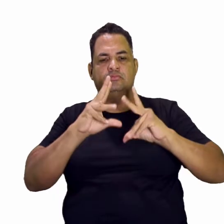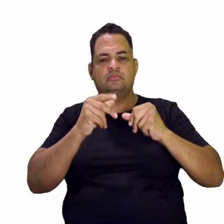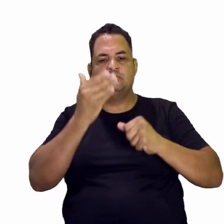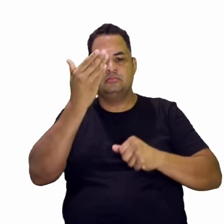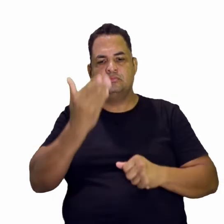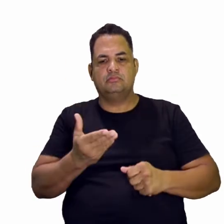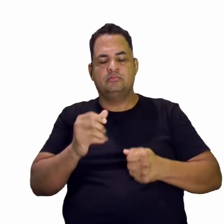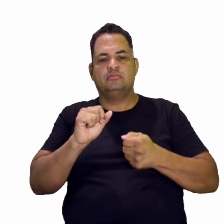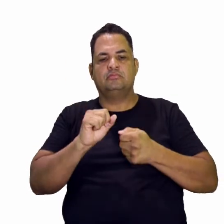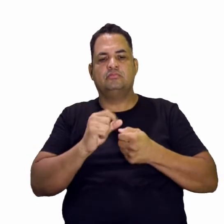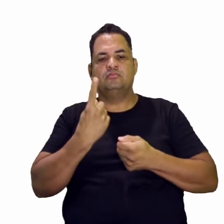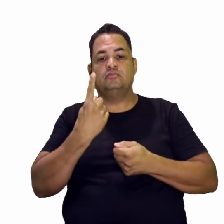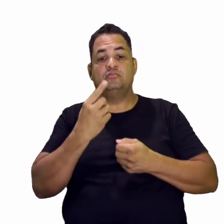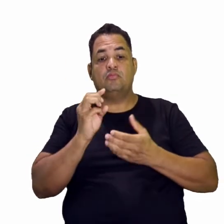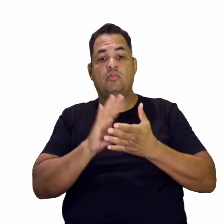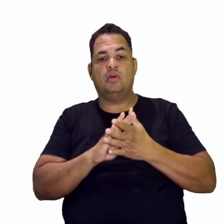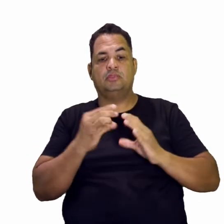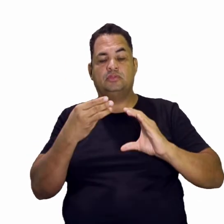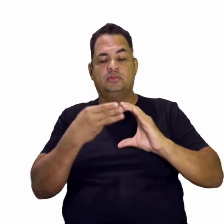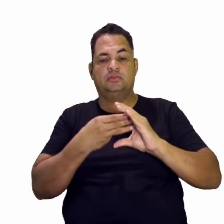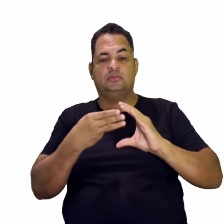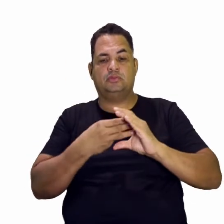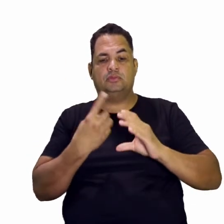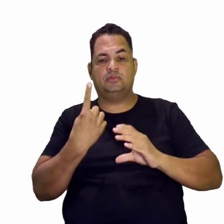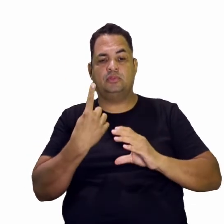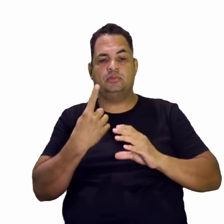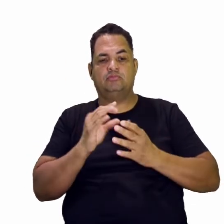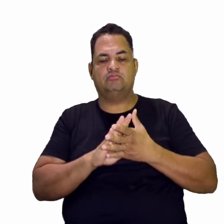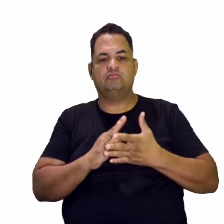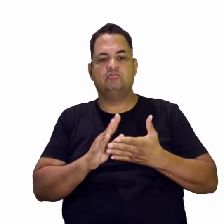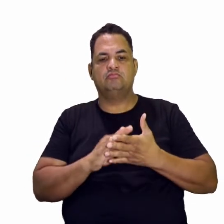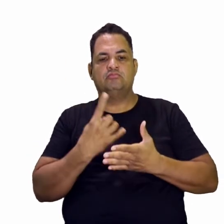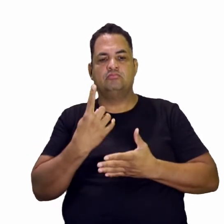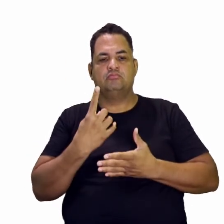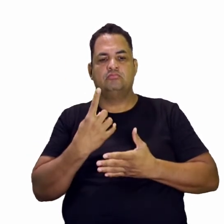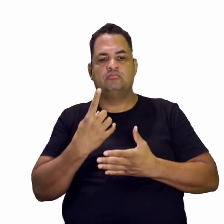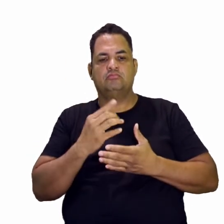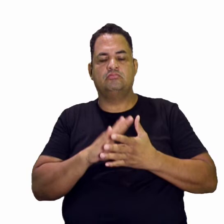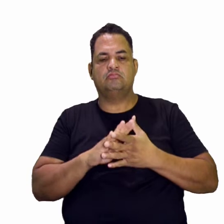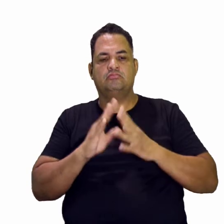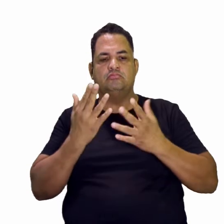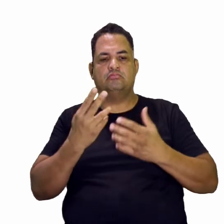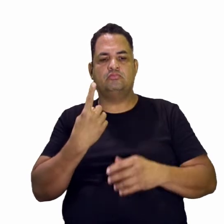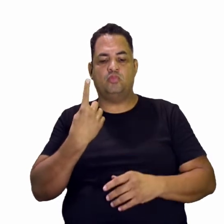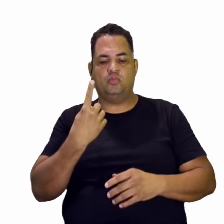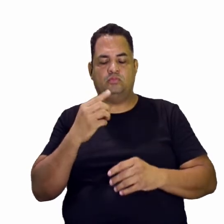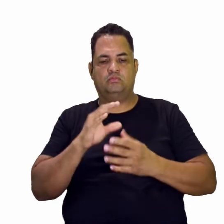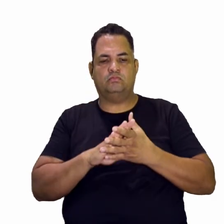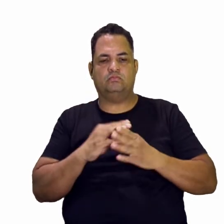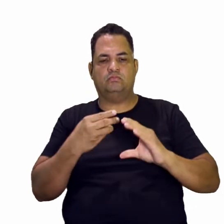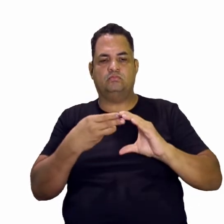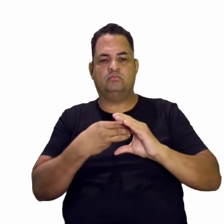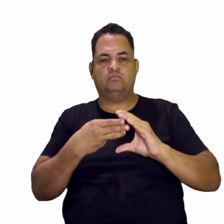em cima são executadas por um único elemento, o único indivíduo unicelular, que conta com algumas